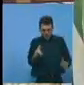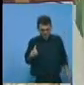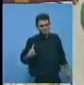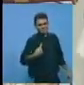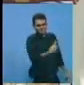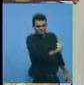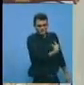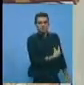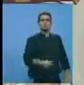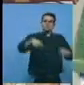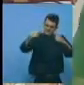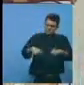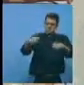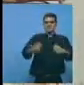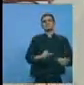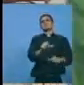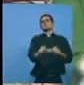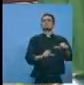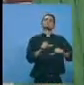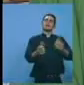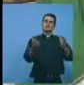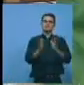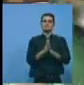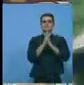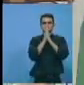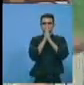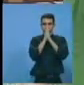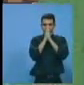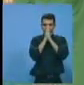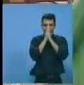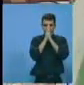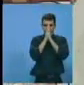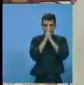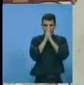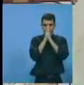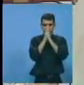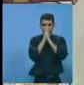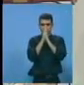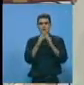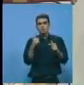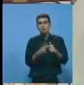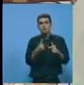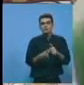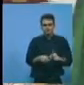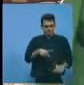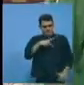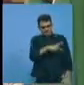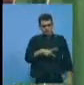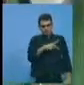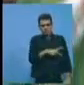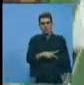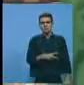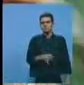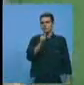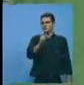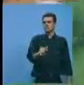apresenta pisoteado como esse lixo? O que que você vai fazer para um lixo? Quem é que